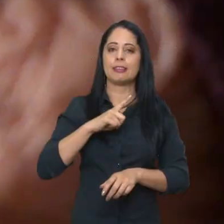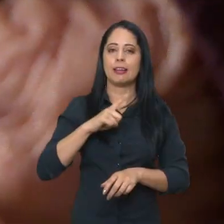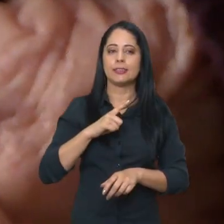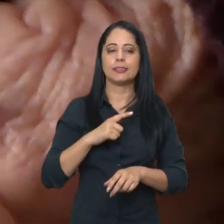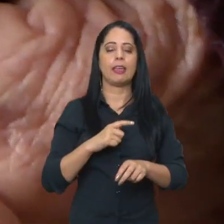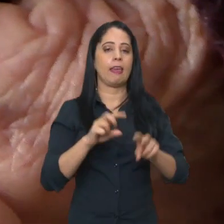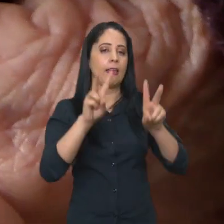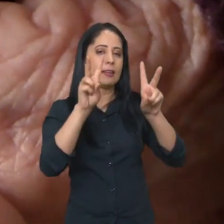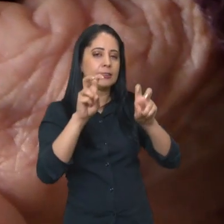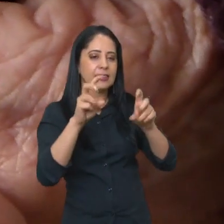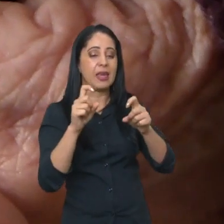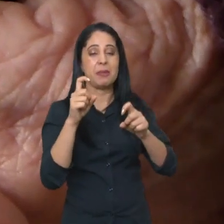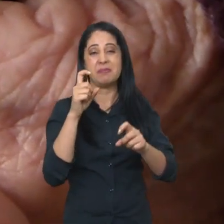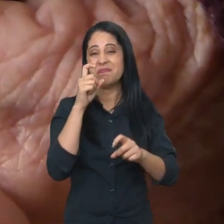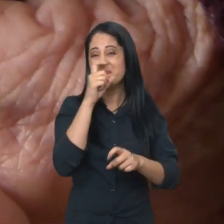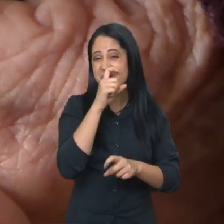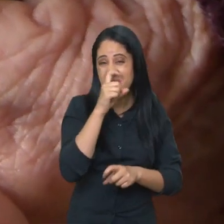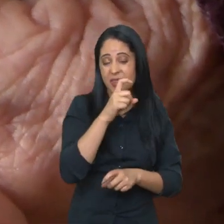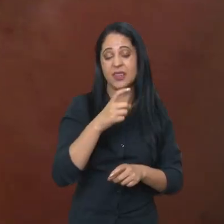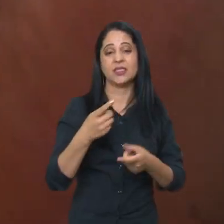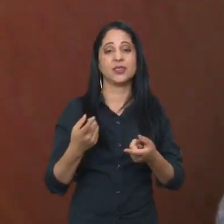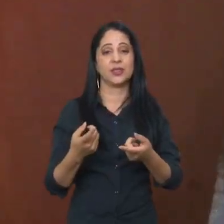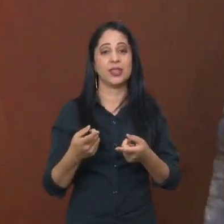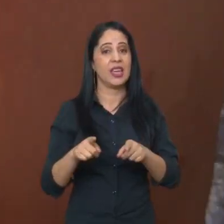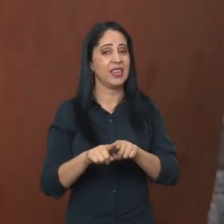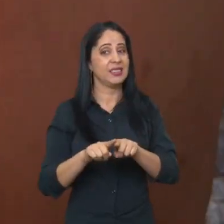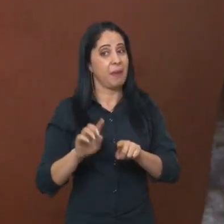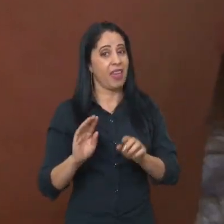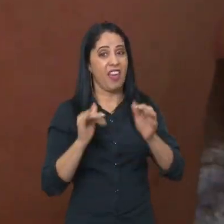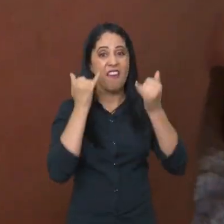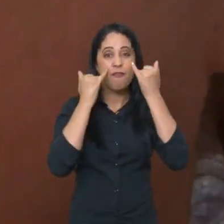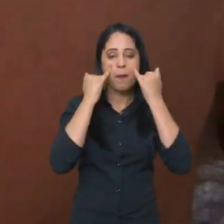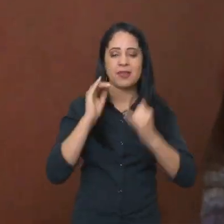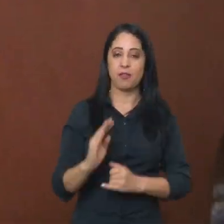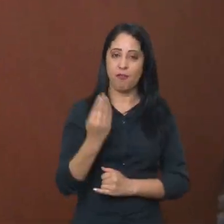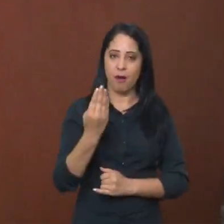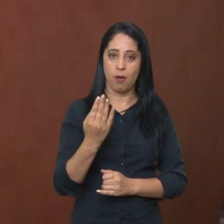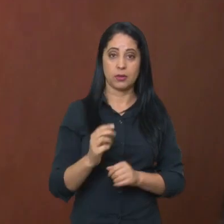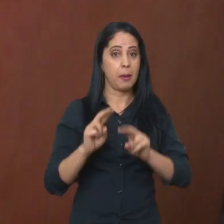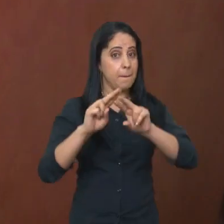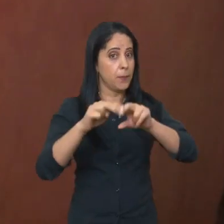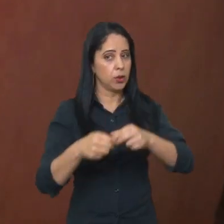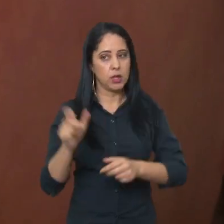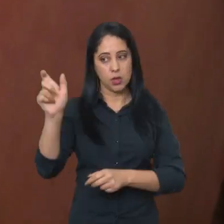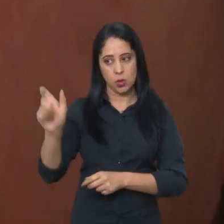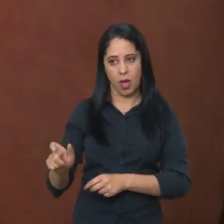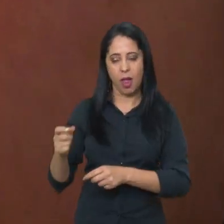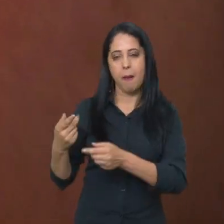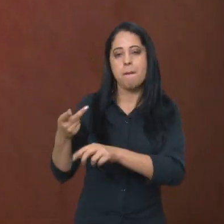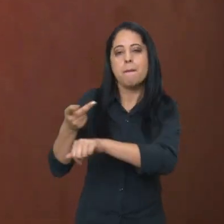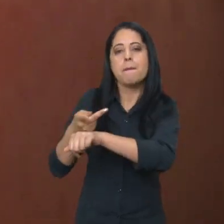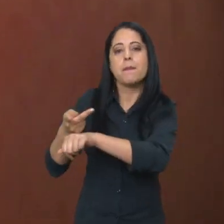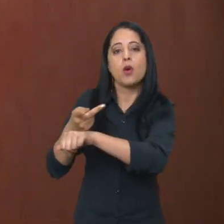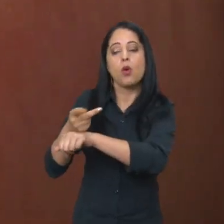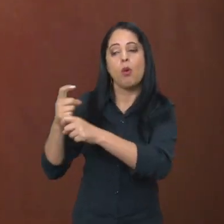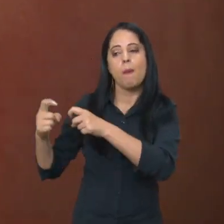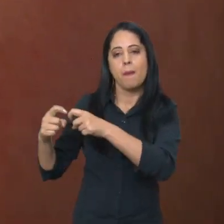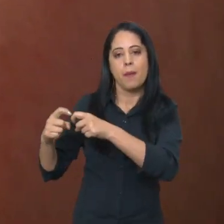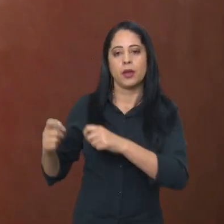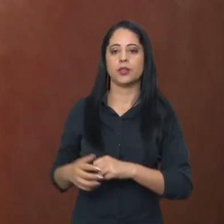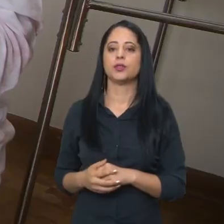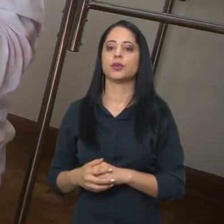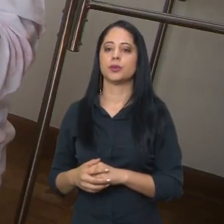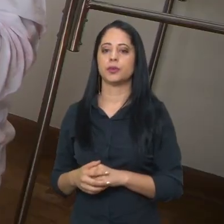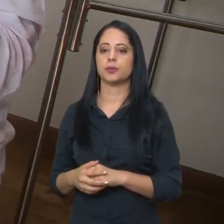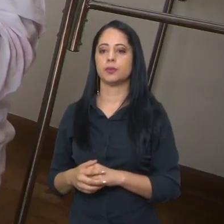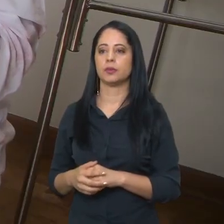inverdades, desconhecimento e mitos. Para facilitar o tratamento da mãe, Simone foi em busca de orientação com